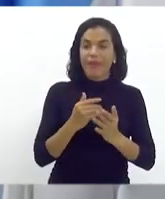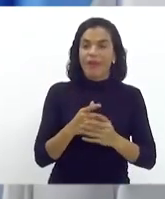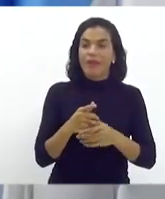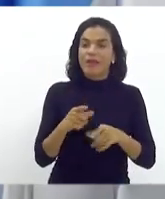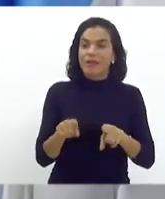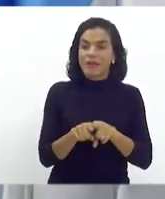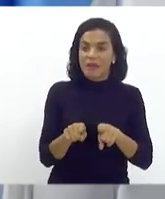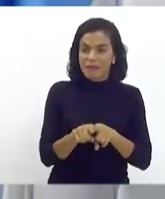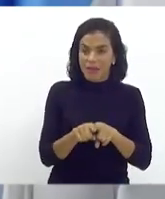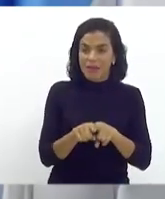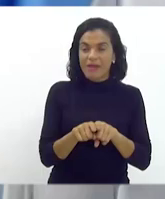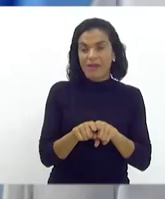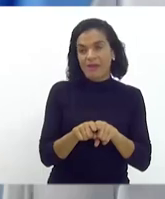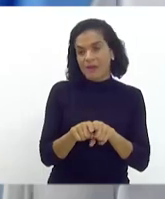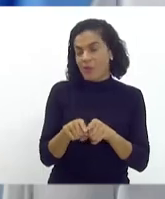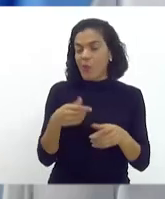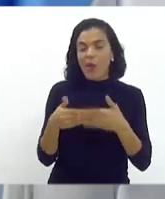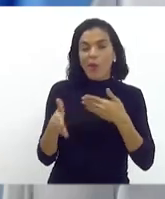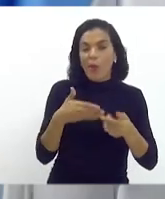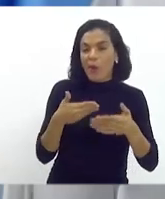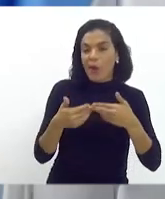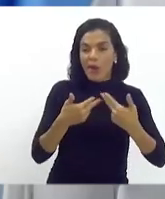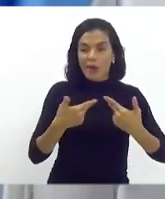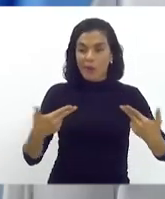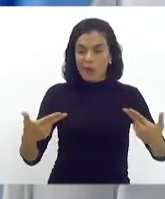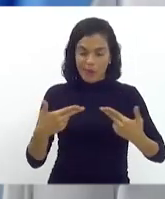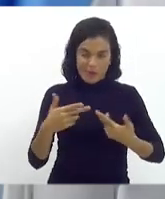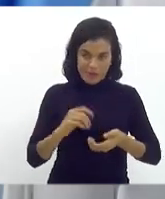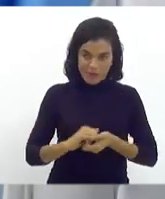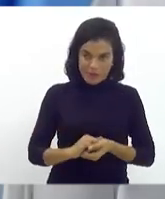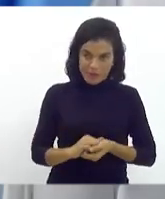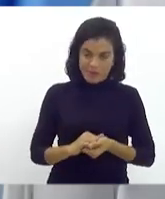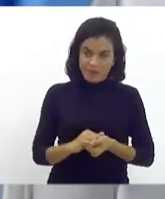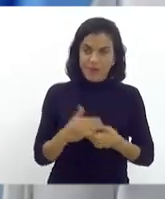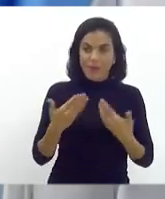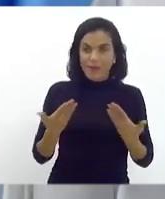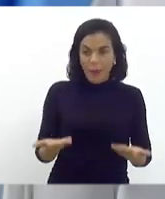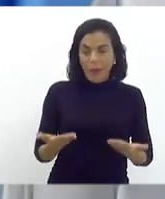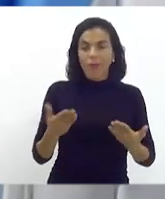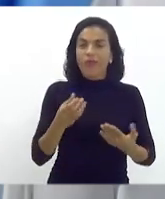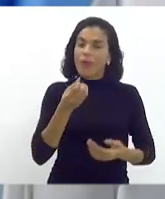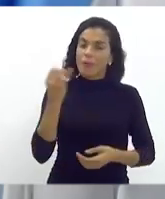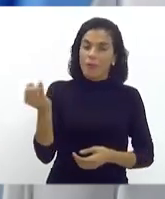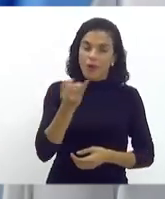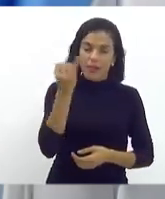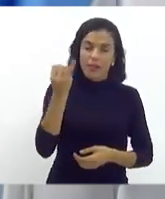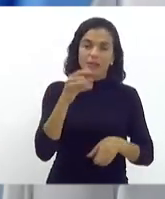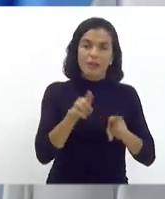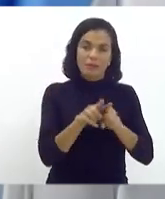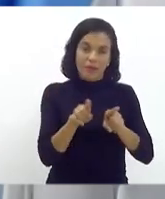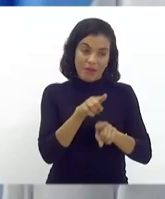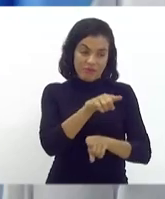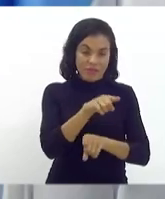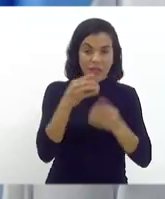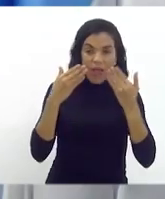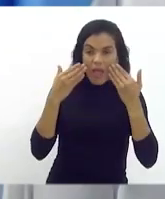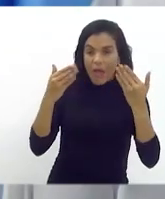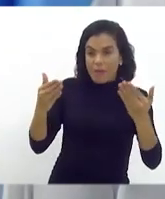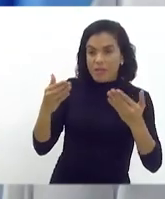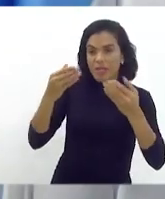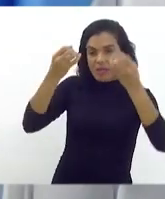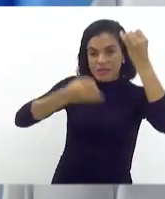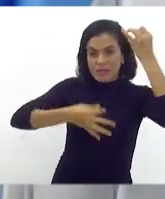diferenciação que não é qualquer coisa diante do que está colocado então foi muito importante a senhora abrir a sua apresentação